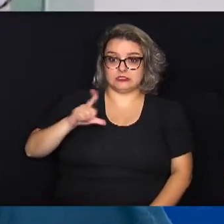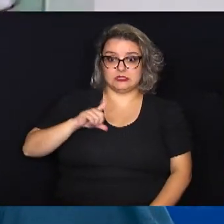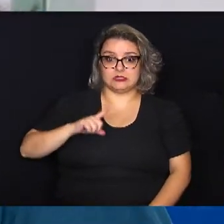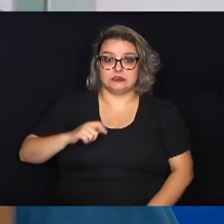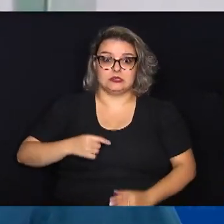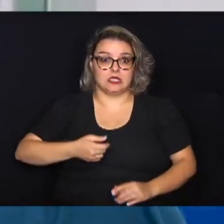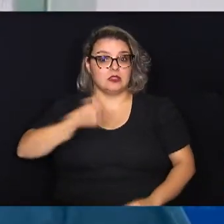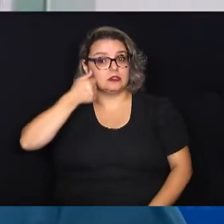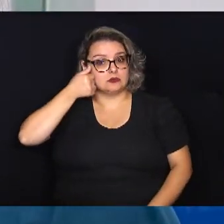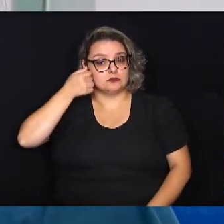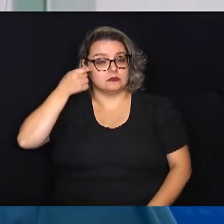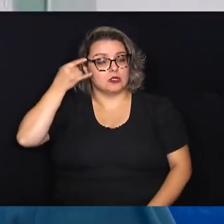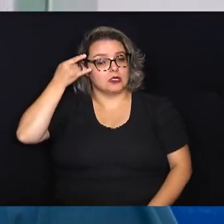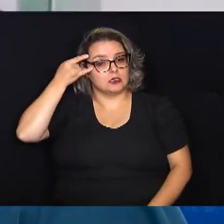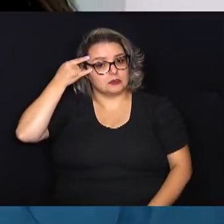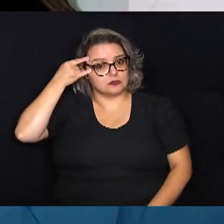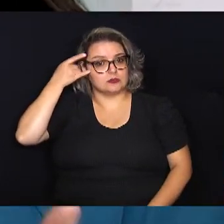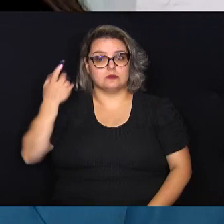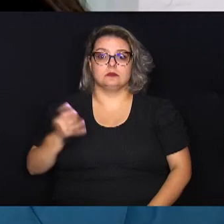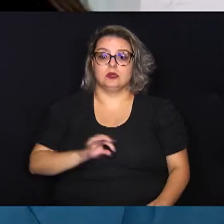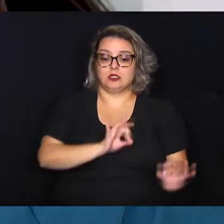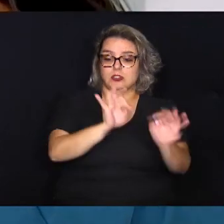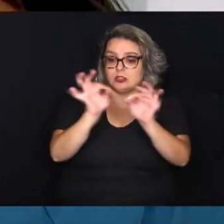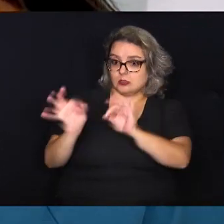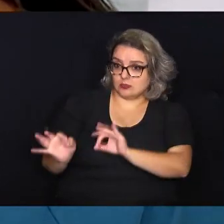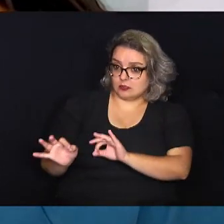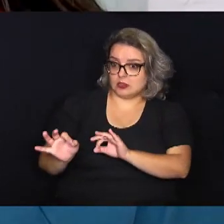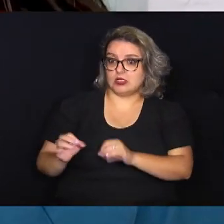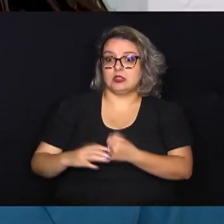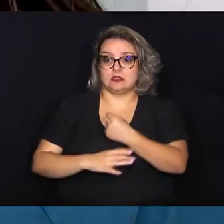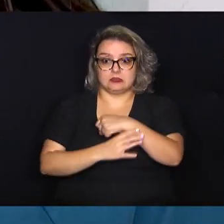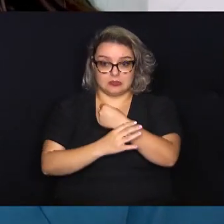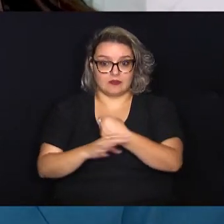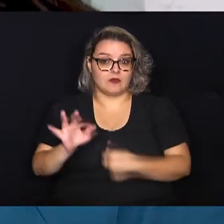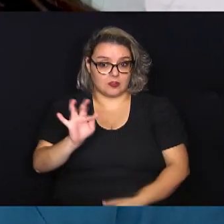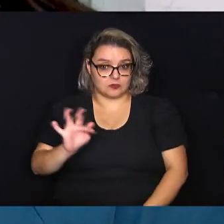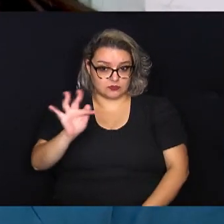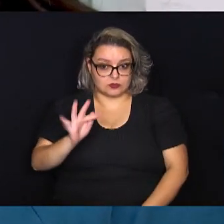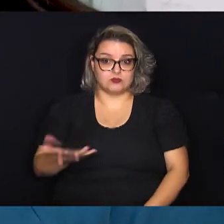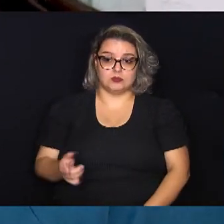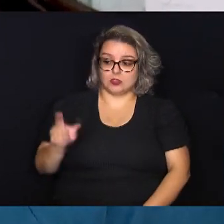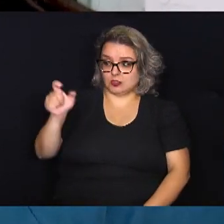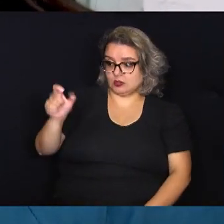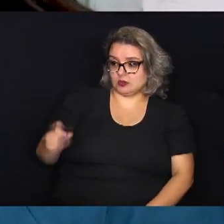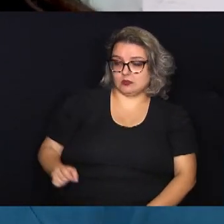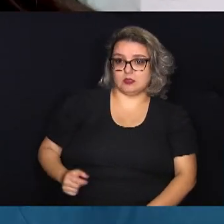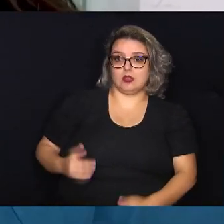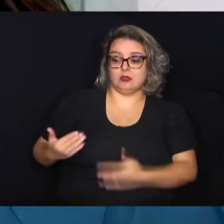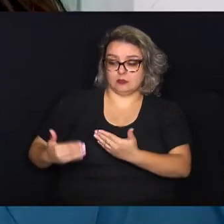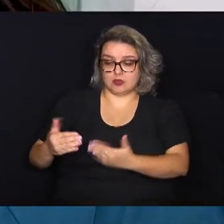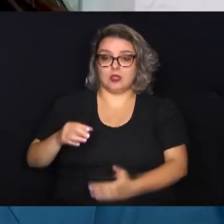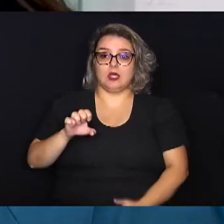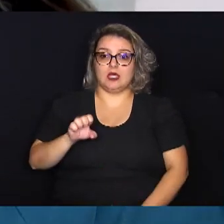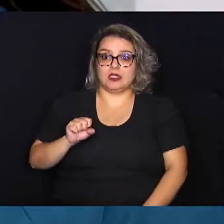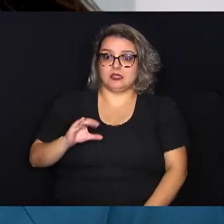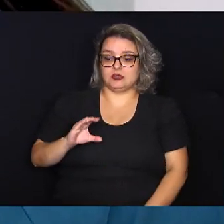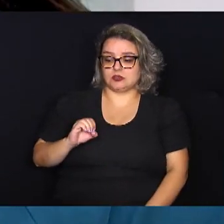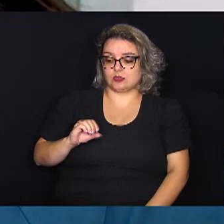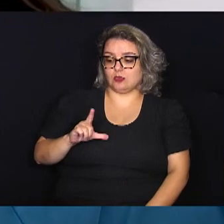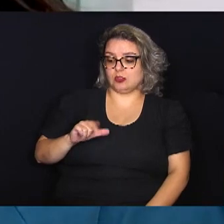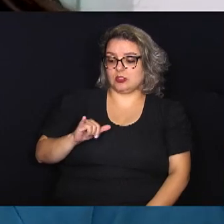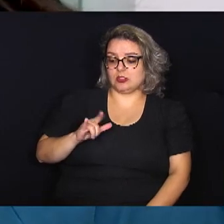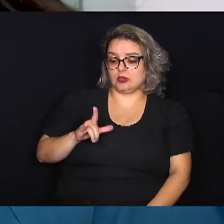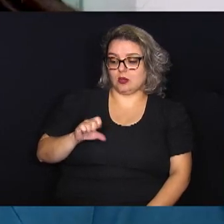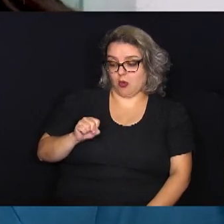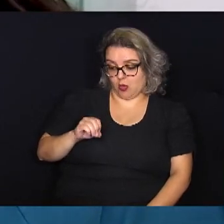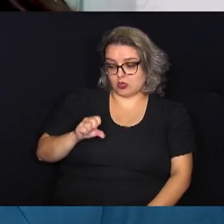da faculdade por conta de dores na coluna. E ao longo do crescimento dele foi diagnosticado com escoliose, né, que é uma envergadura que dá na coluna